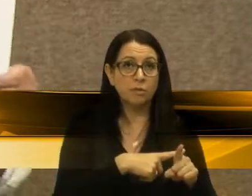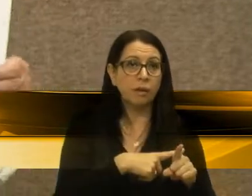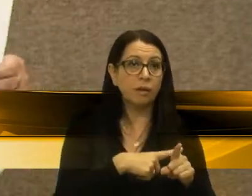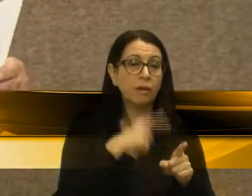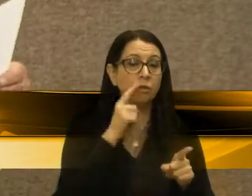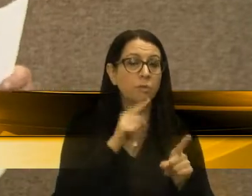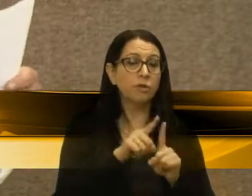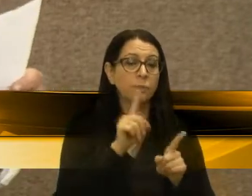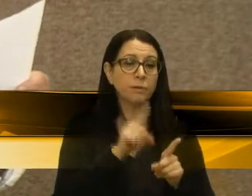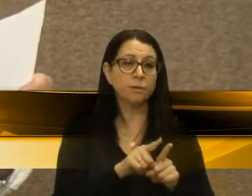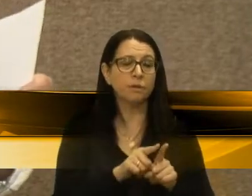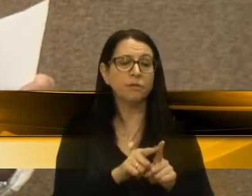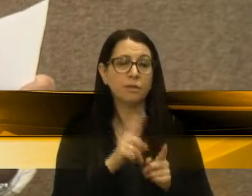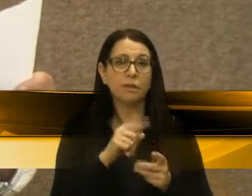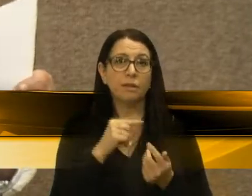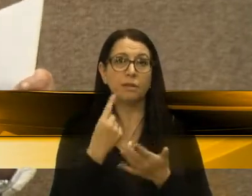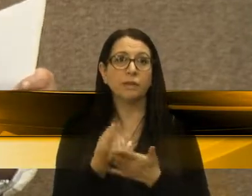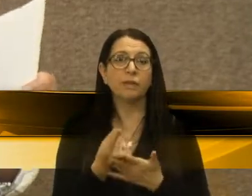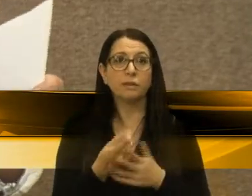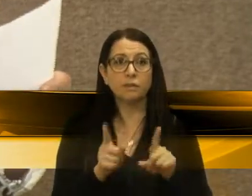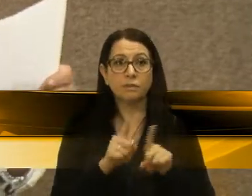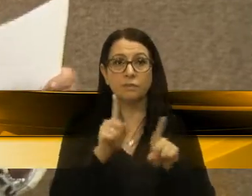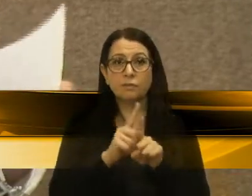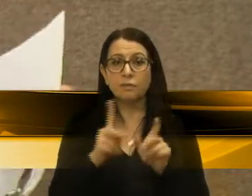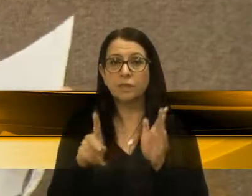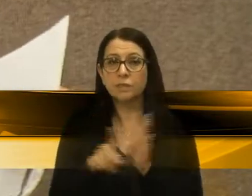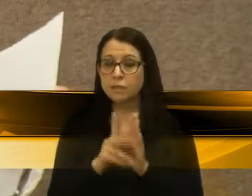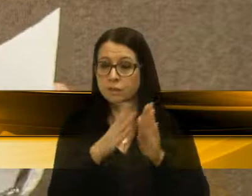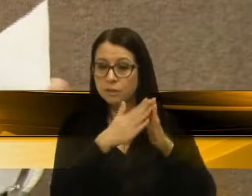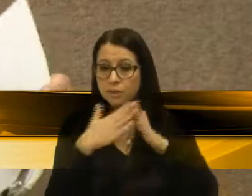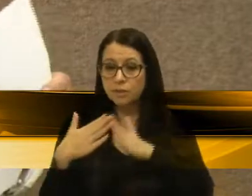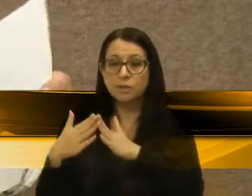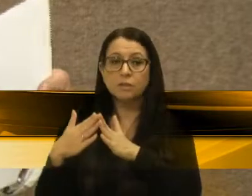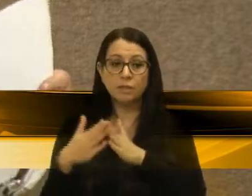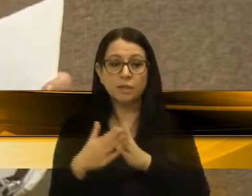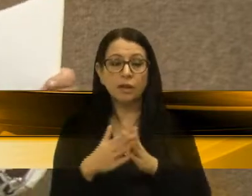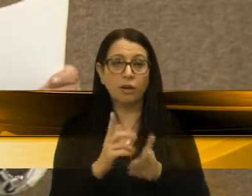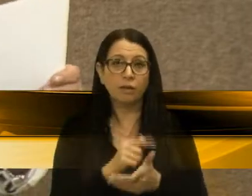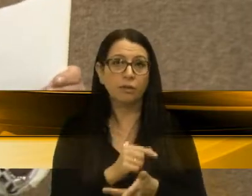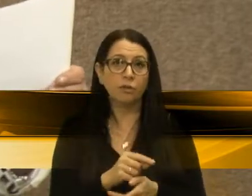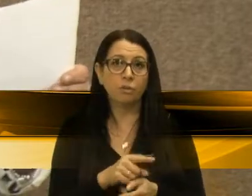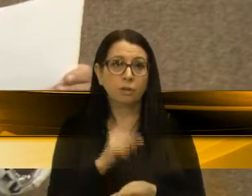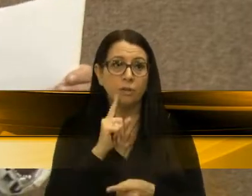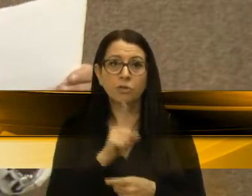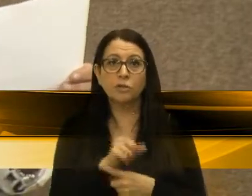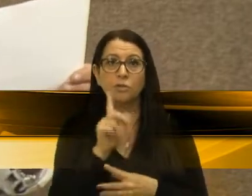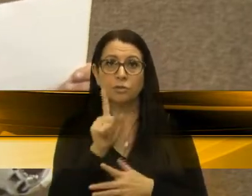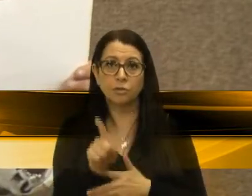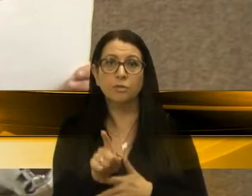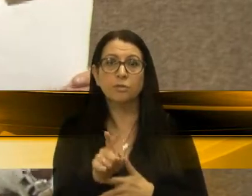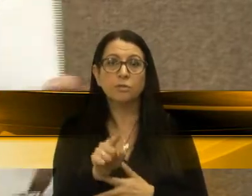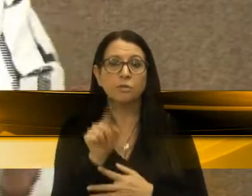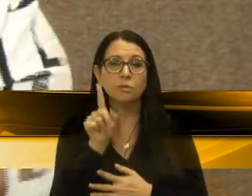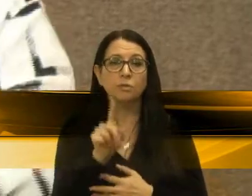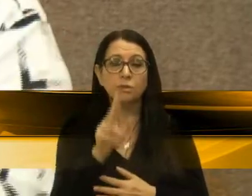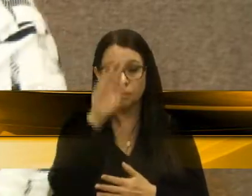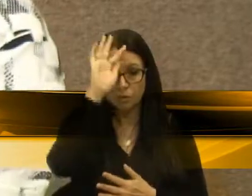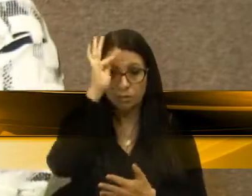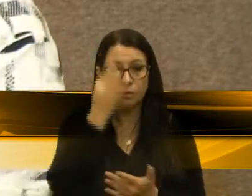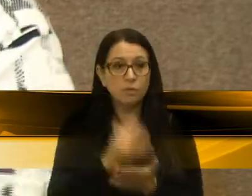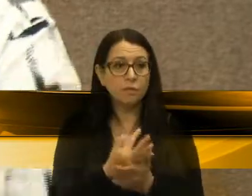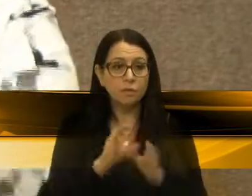de material do que as próprias casas, fato que demonstra por si só a fé da